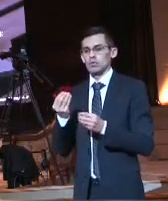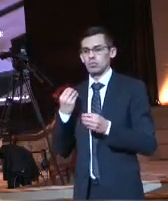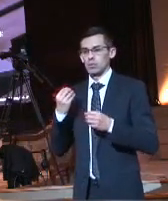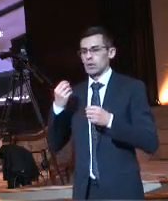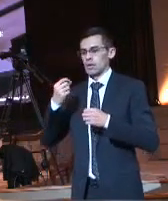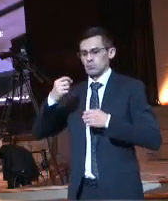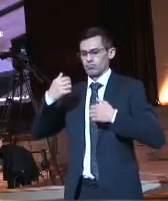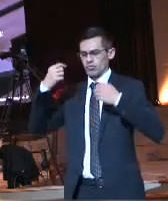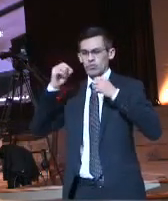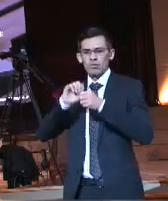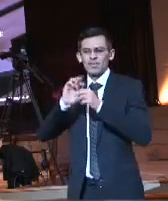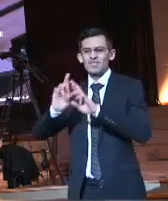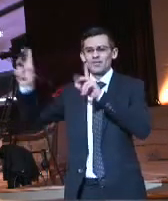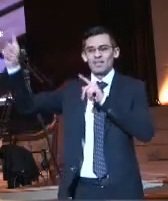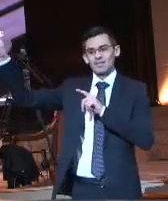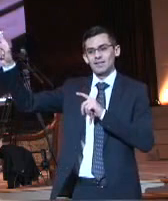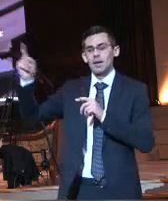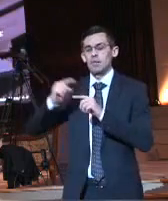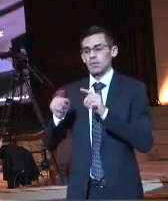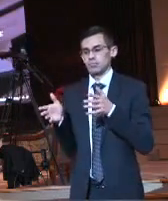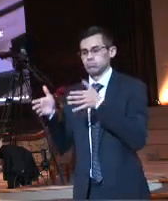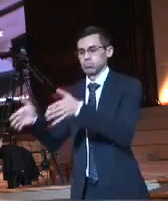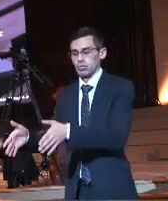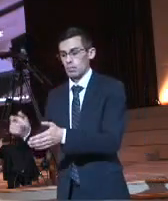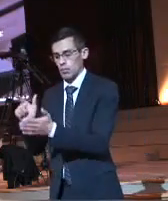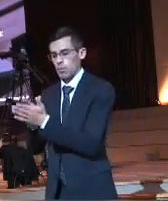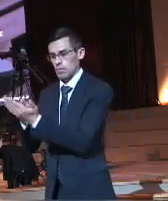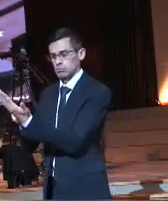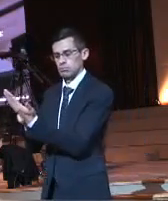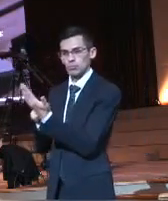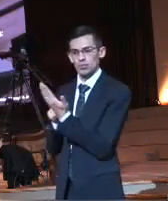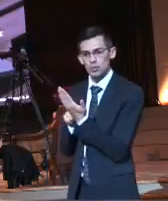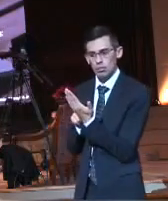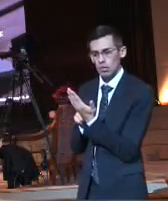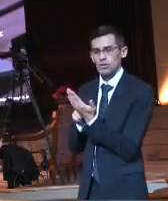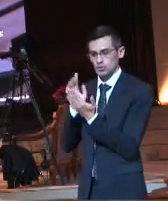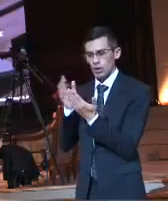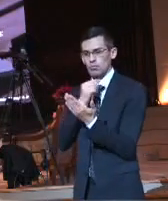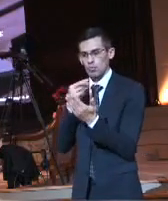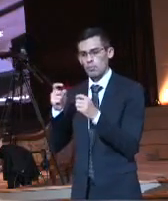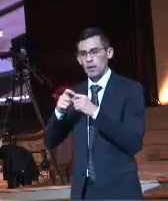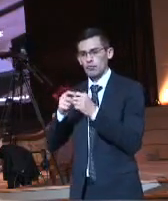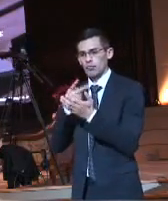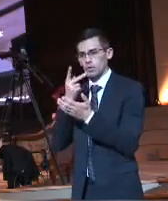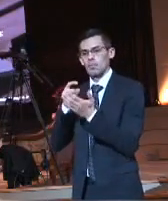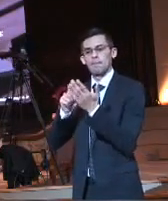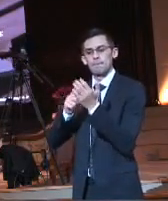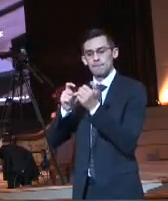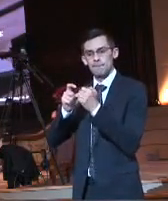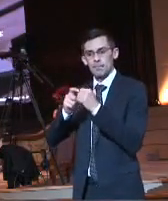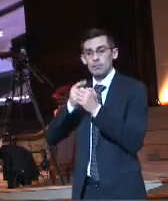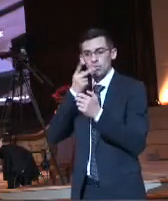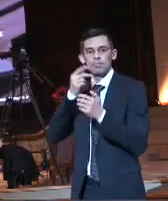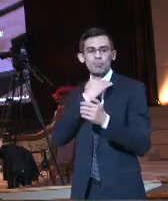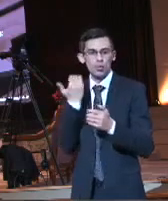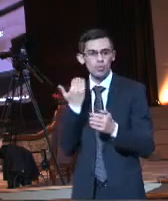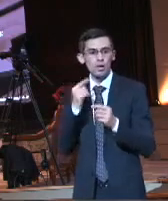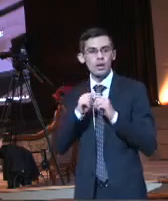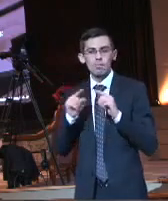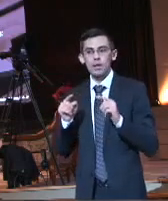né? E quando ele foi, pegou o atestado de óbito, pegou o relatório da funerária, ele fez